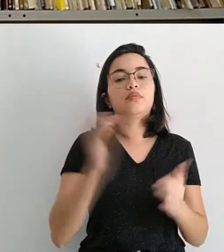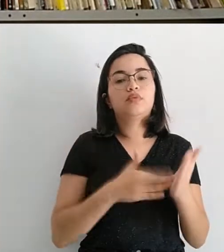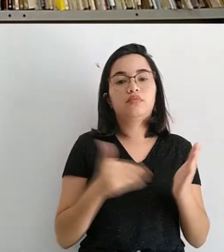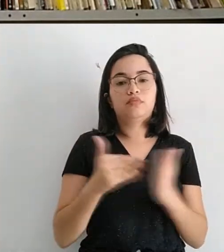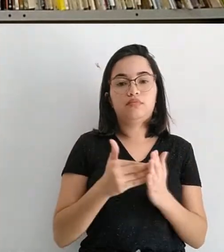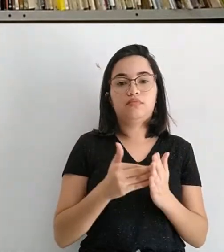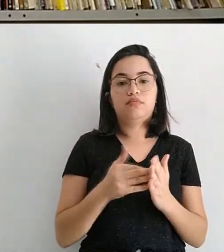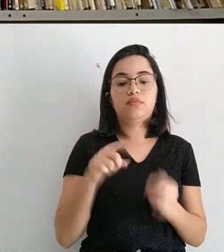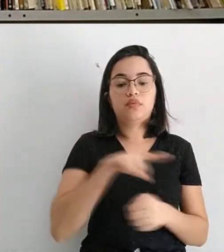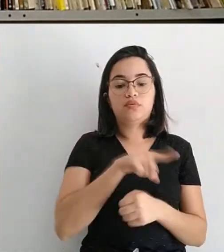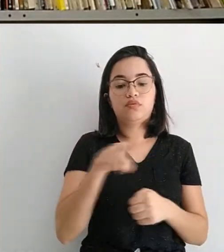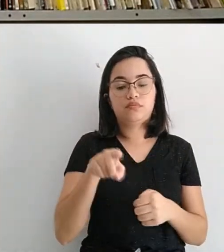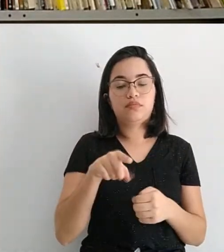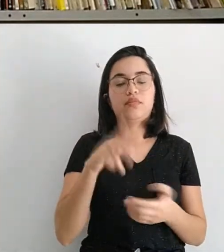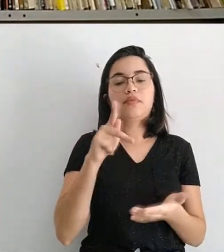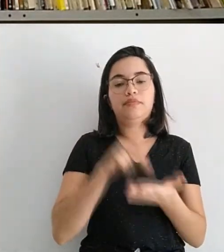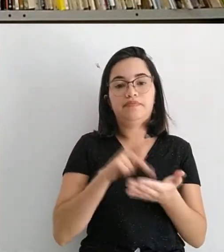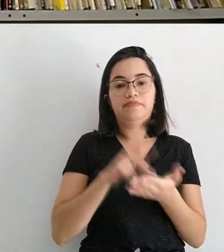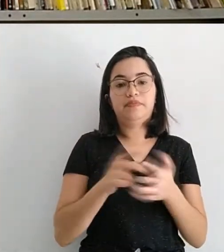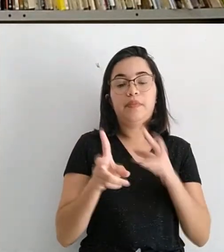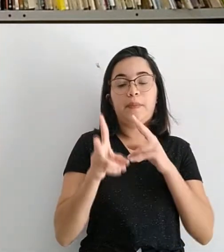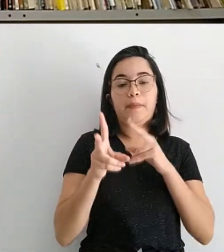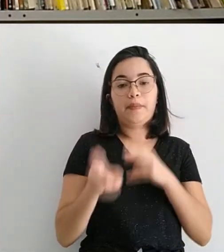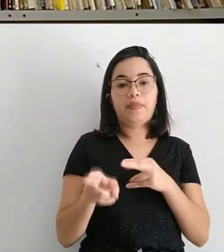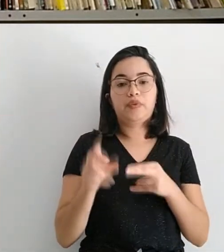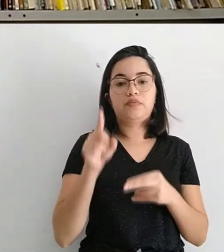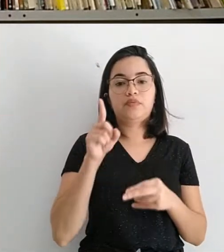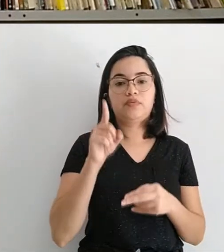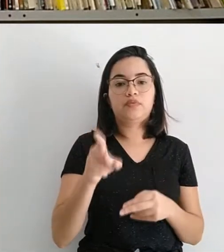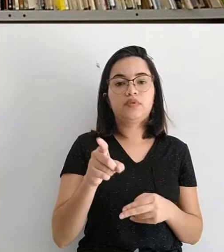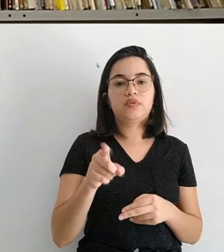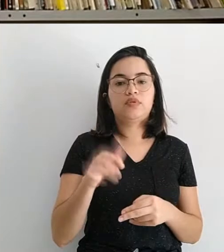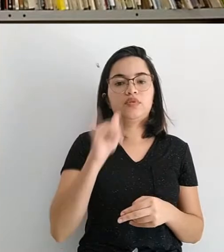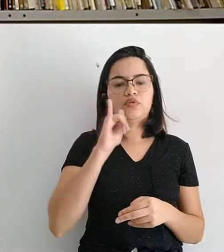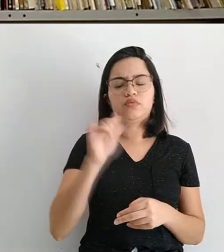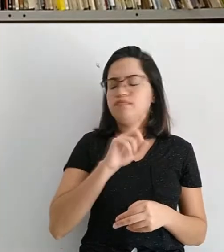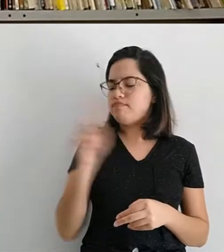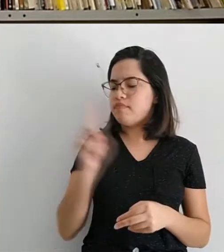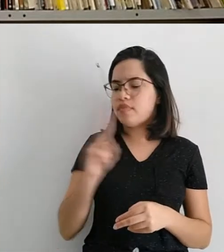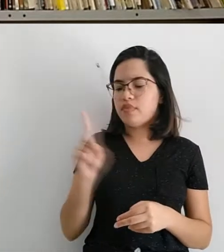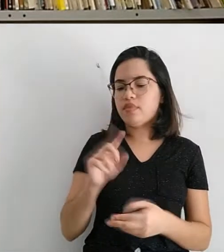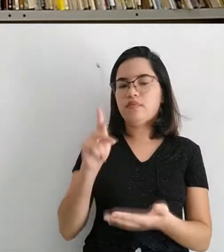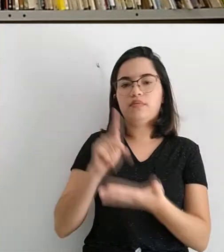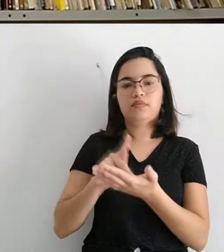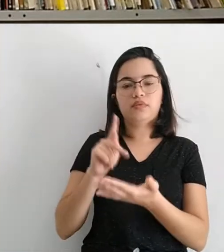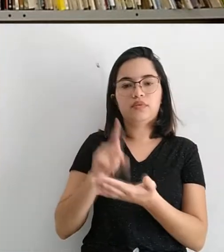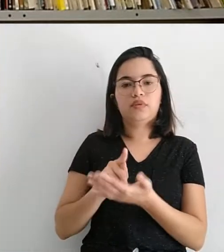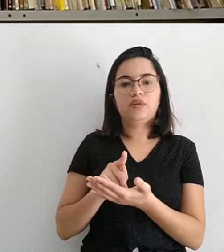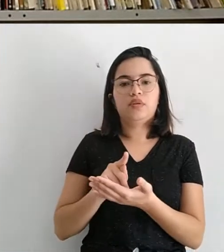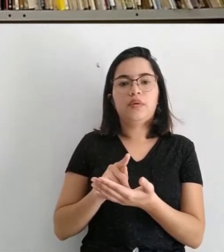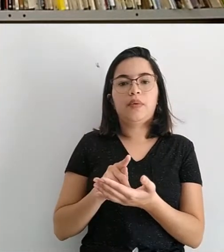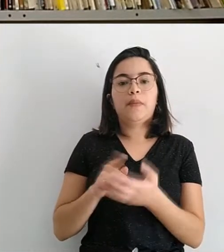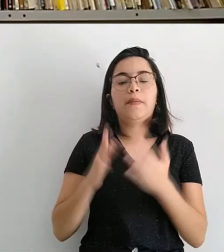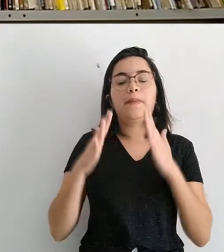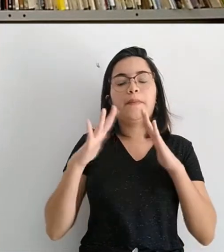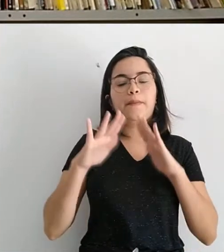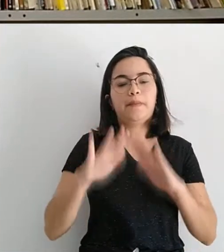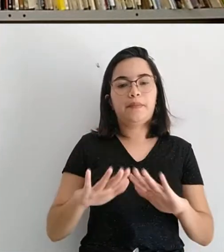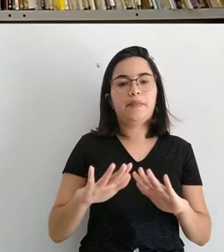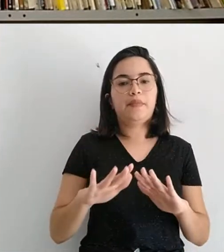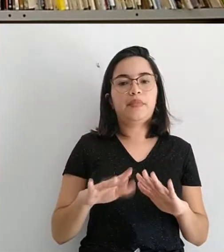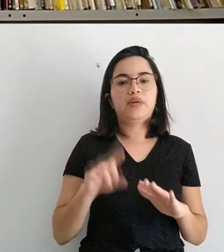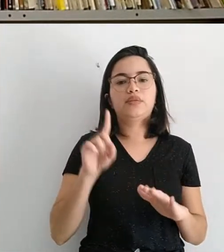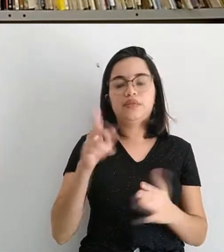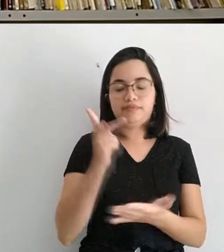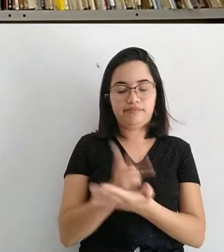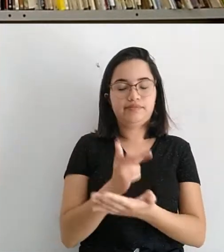uma verdade. Mesmo que você negue essa verdade, ela não